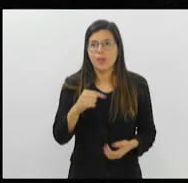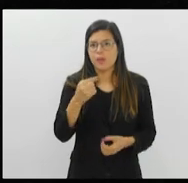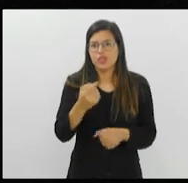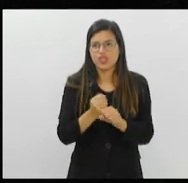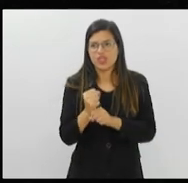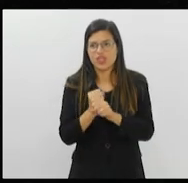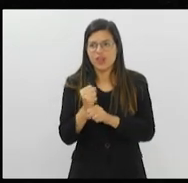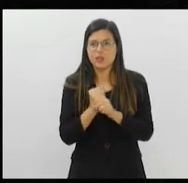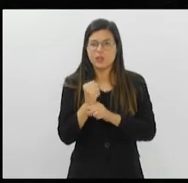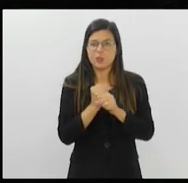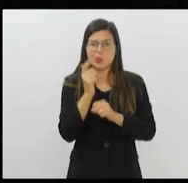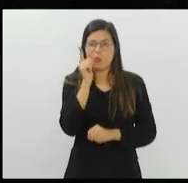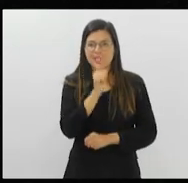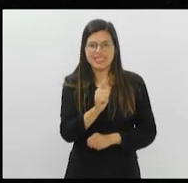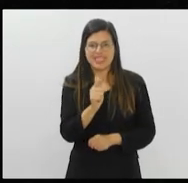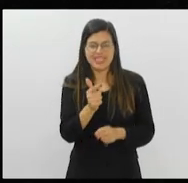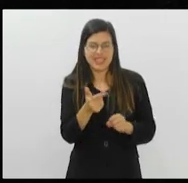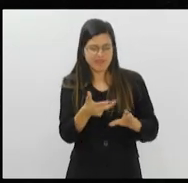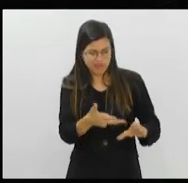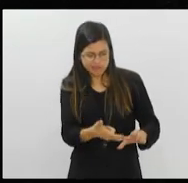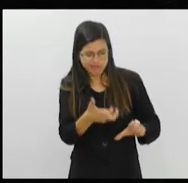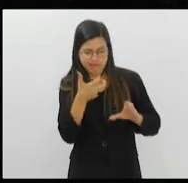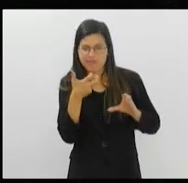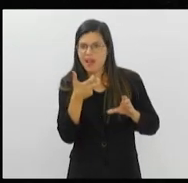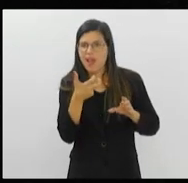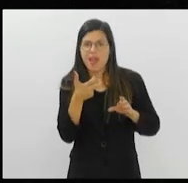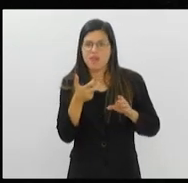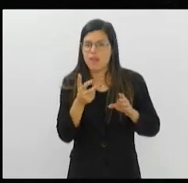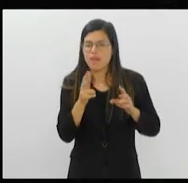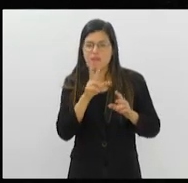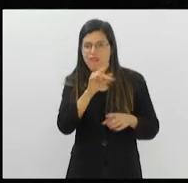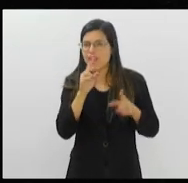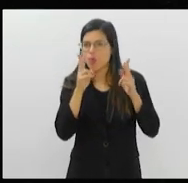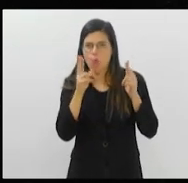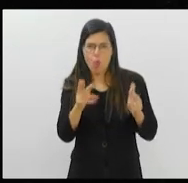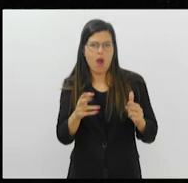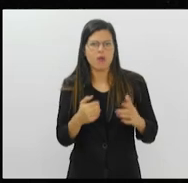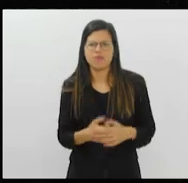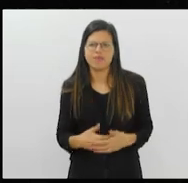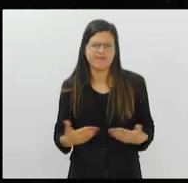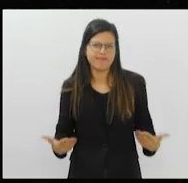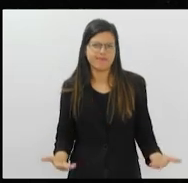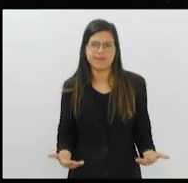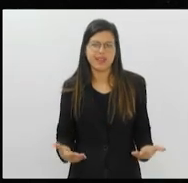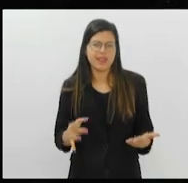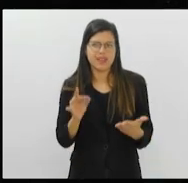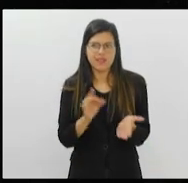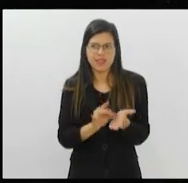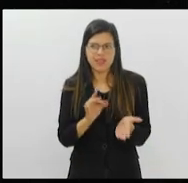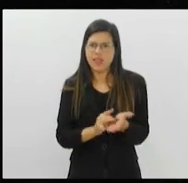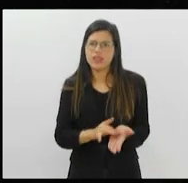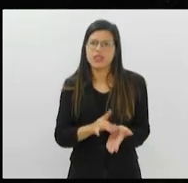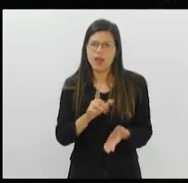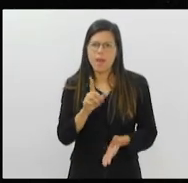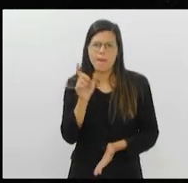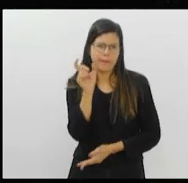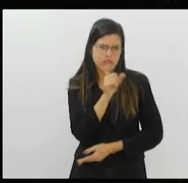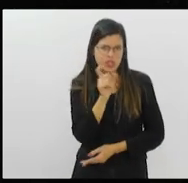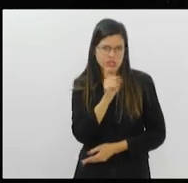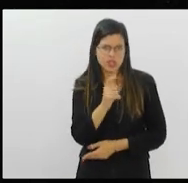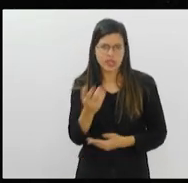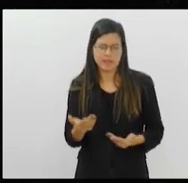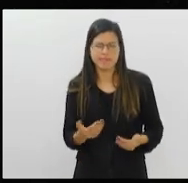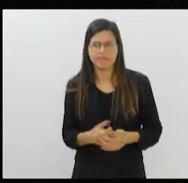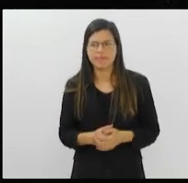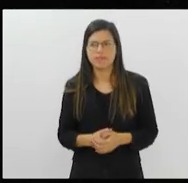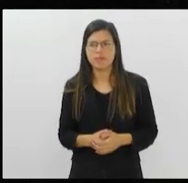você vai conseguir tirá-lo, porque ele vai estar no mesmo lugar, né? Então, na verdade, isso é um engodo. E agora,